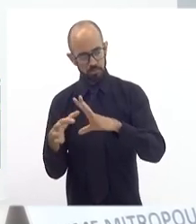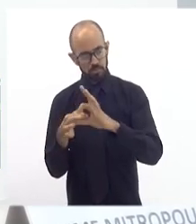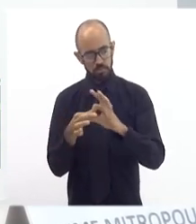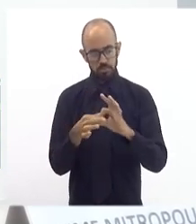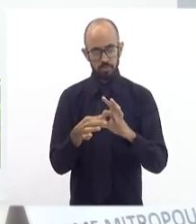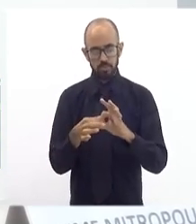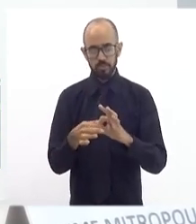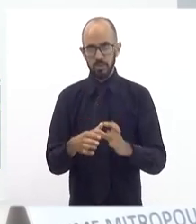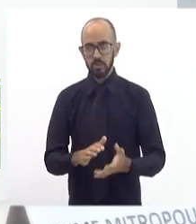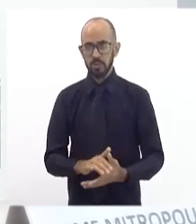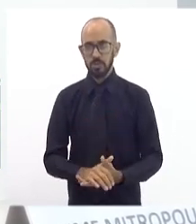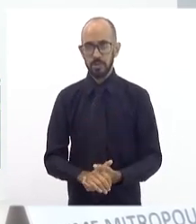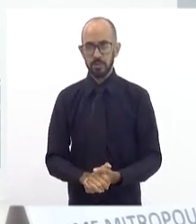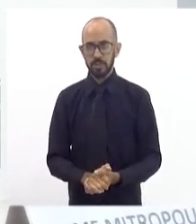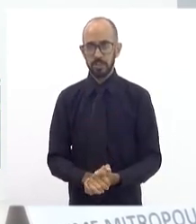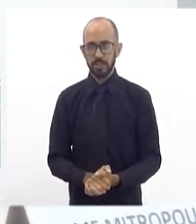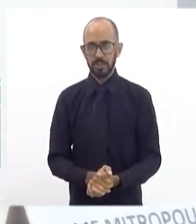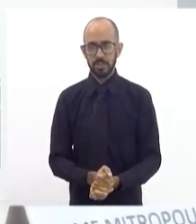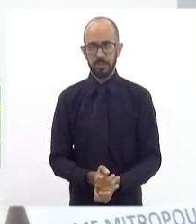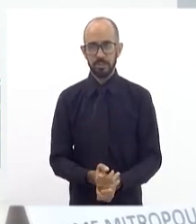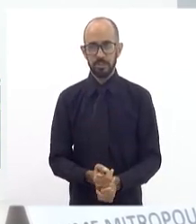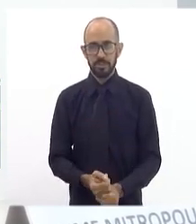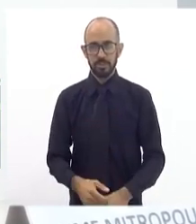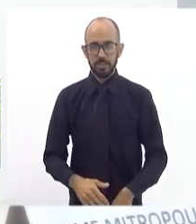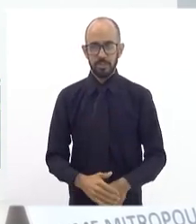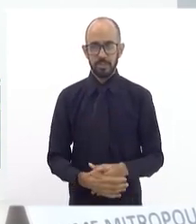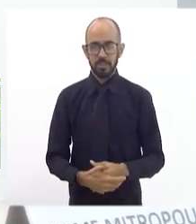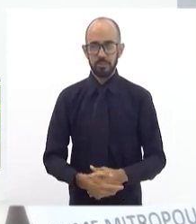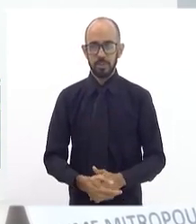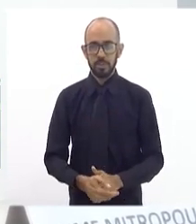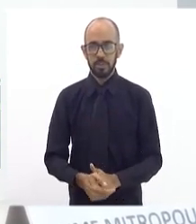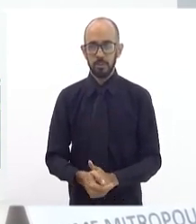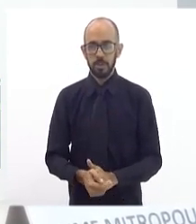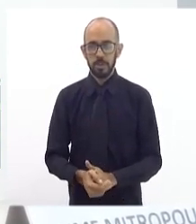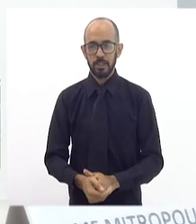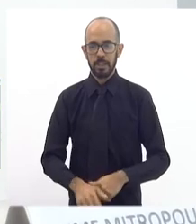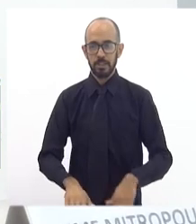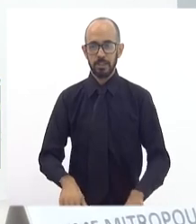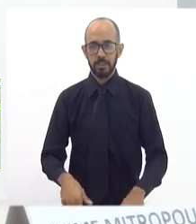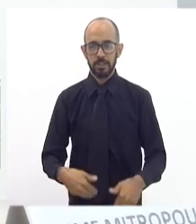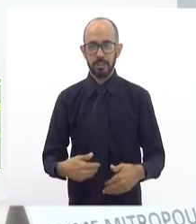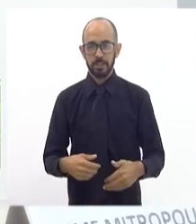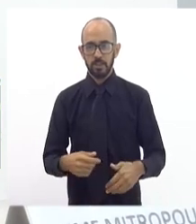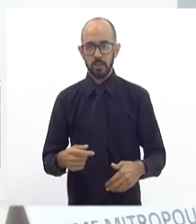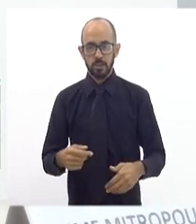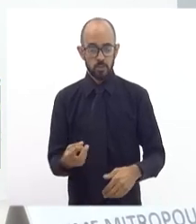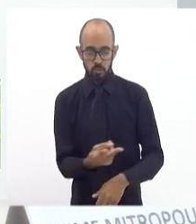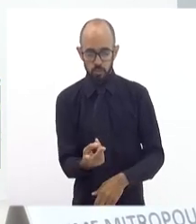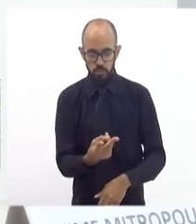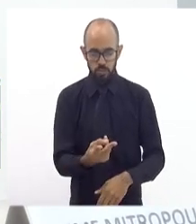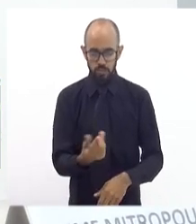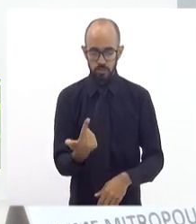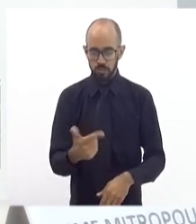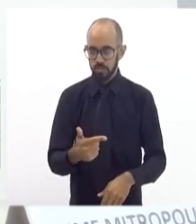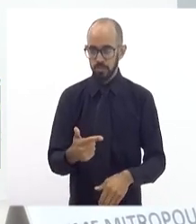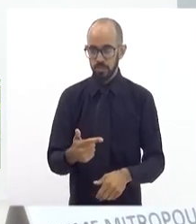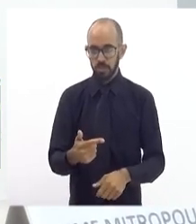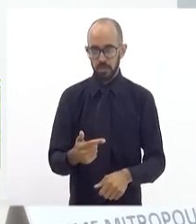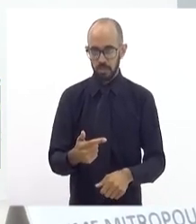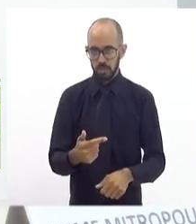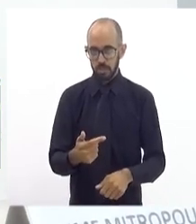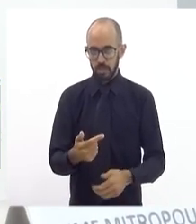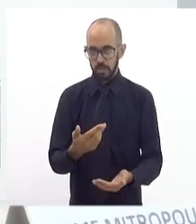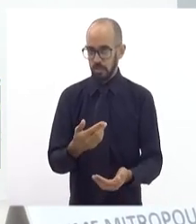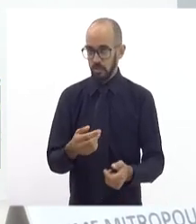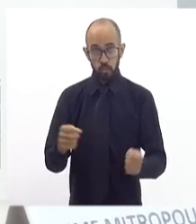reconhecem isso um existe sem o outro se é necessário